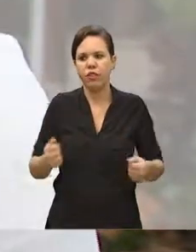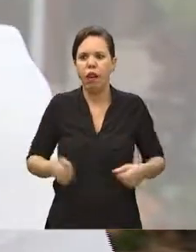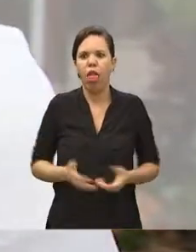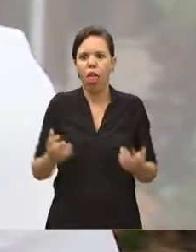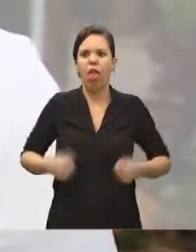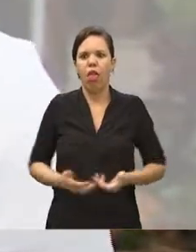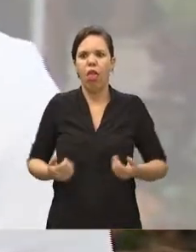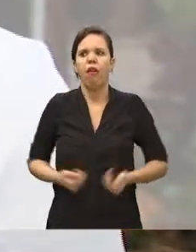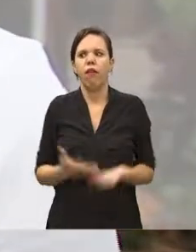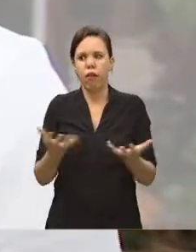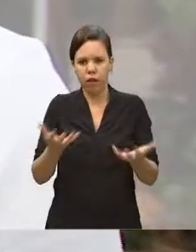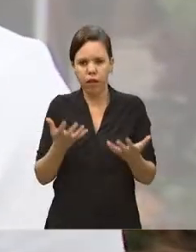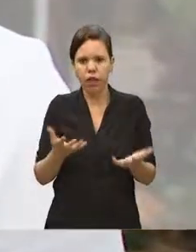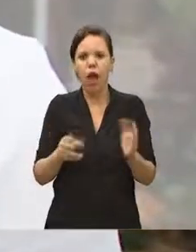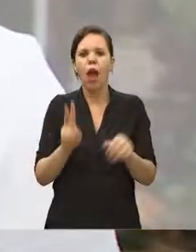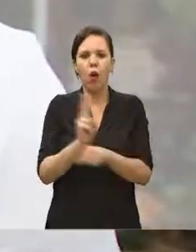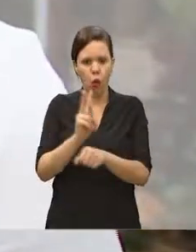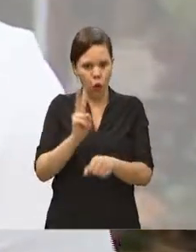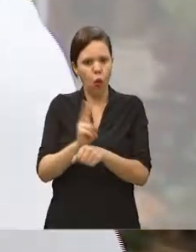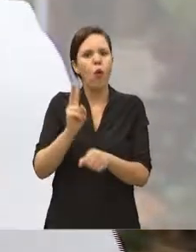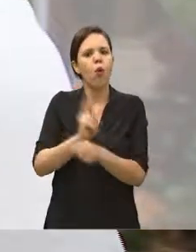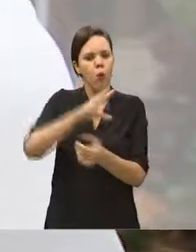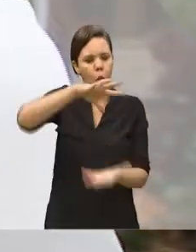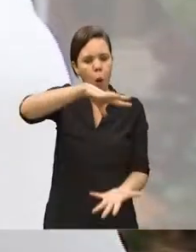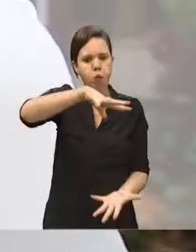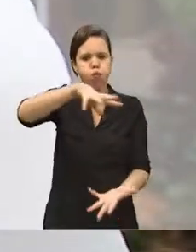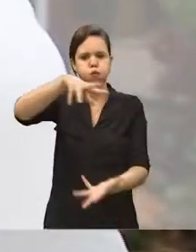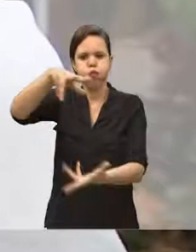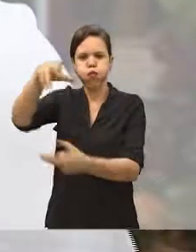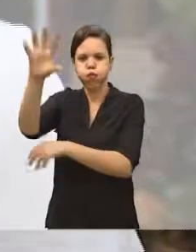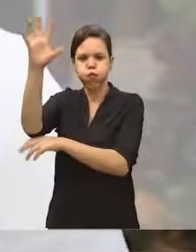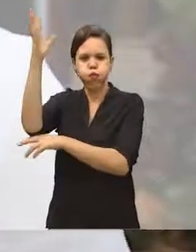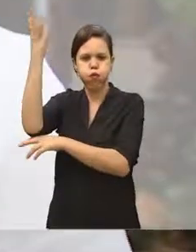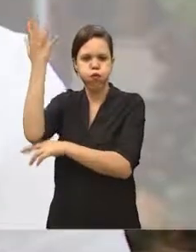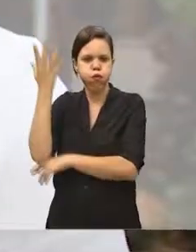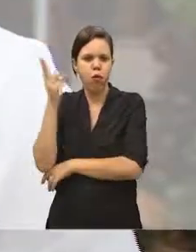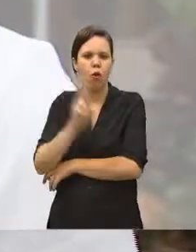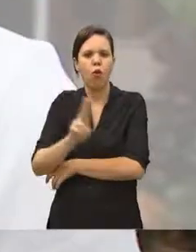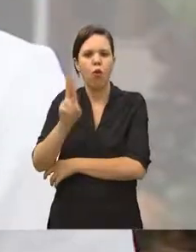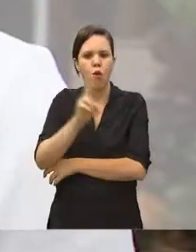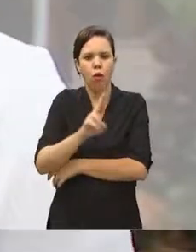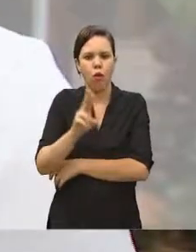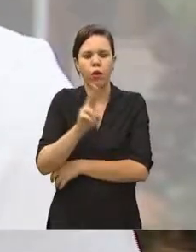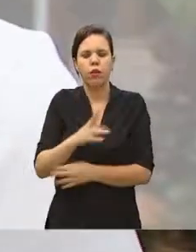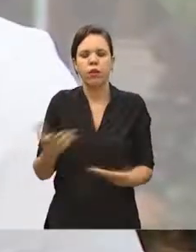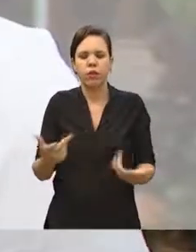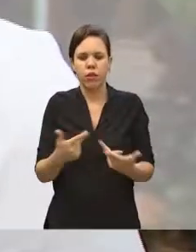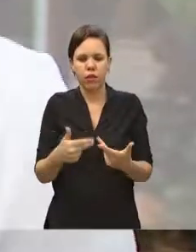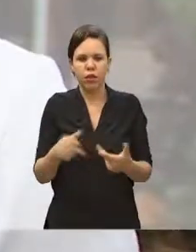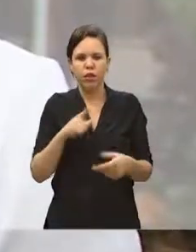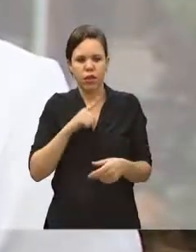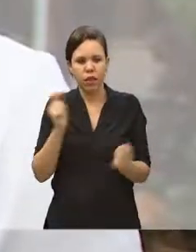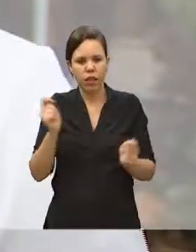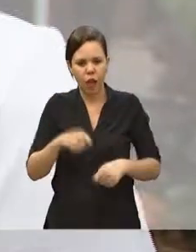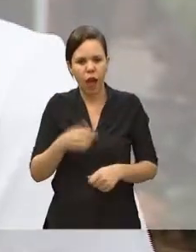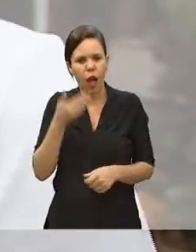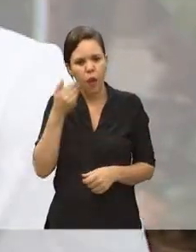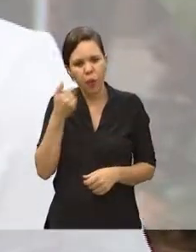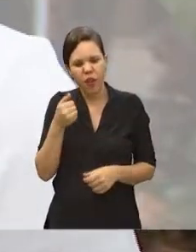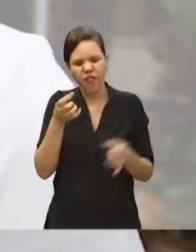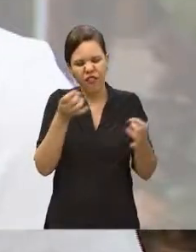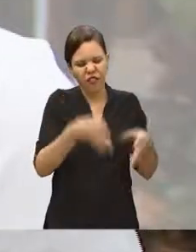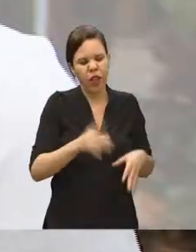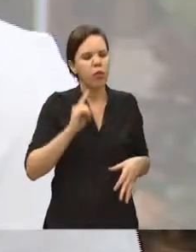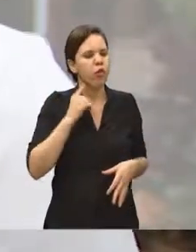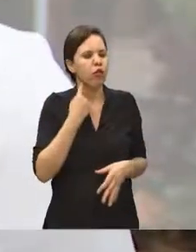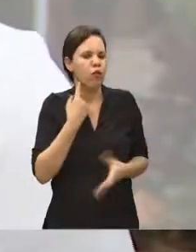hoje poupar o planeta, né? E dar um uso, uma utilidade para as coisas que realmente vão para o lixo